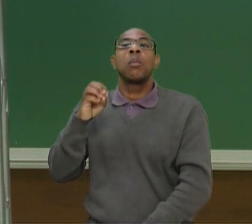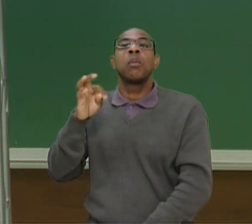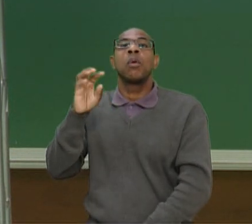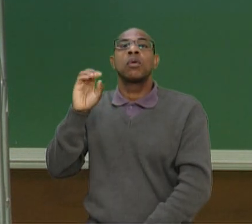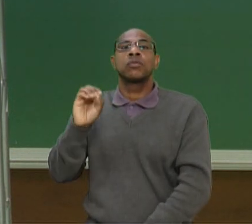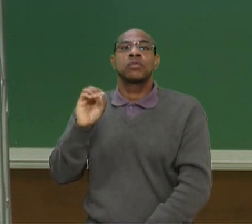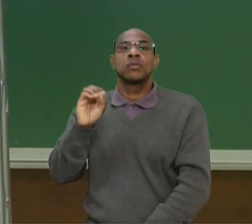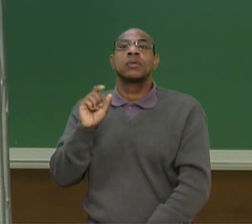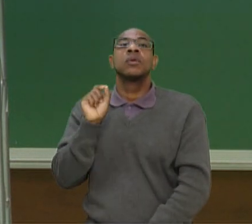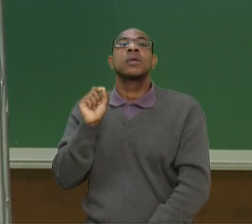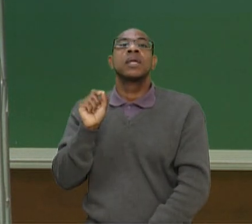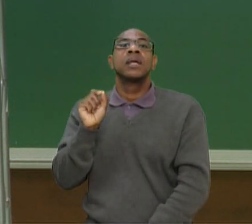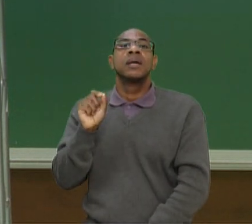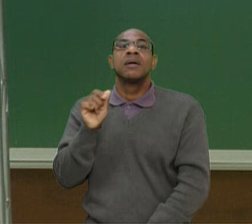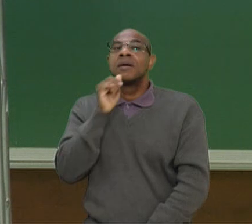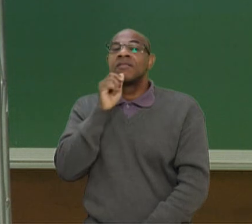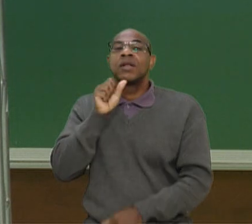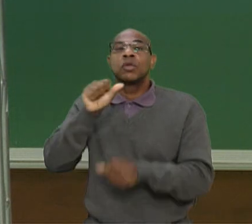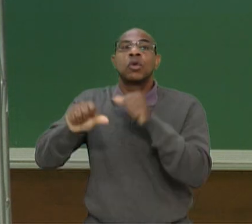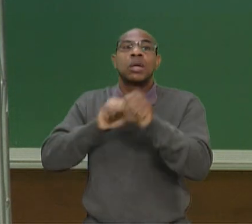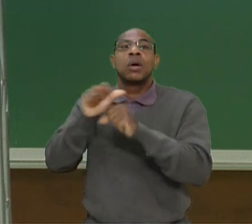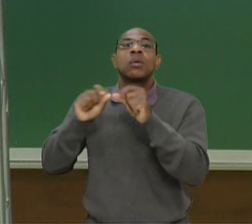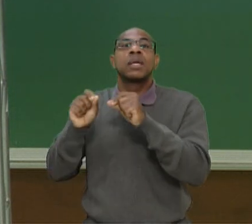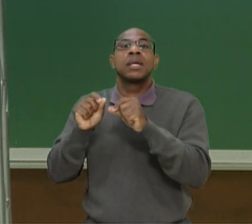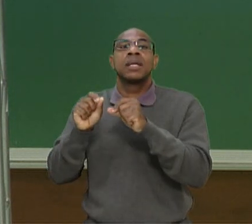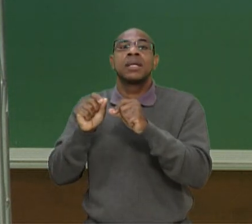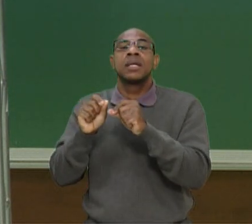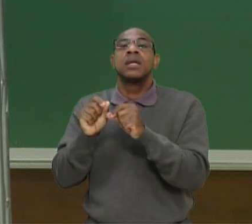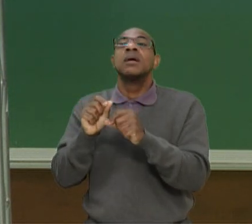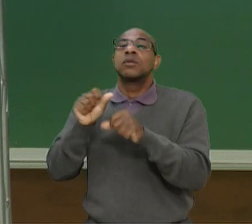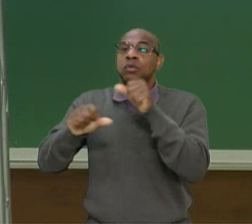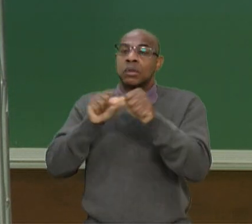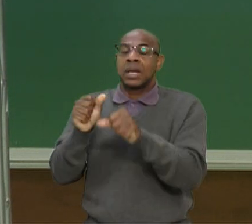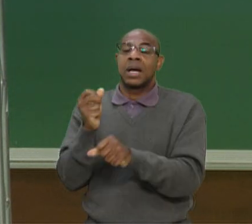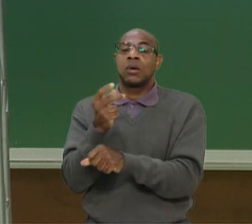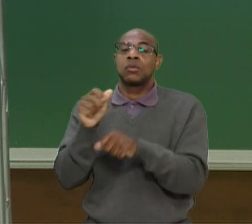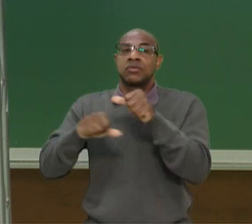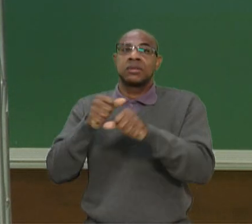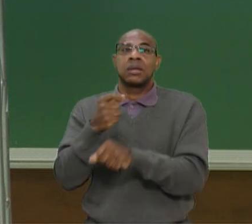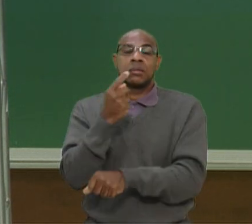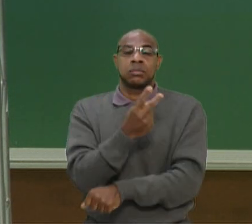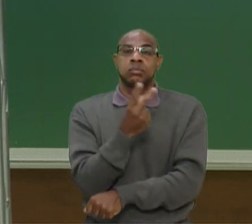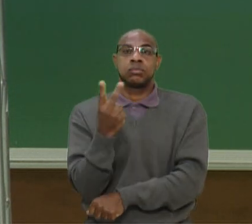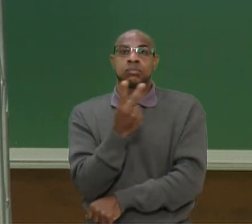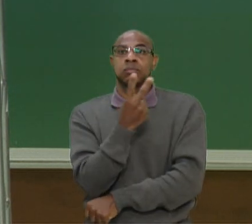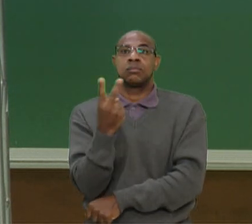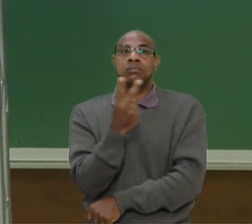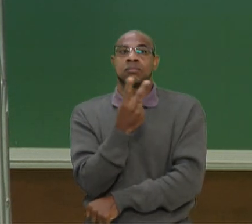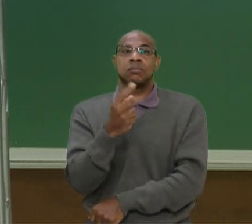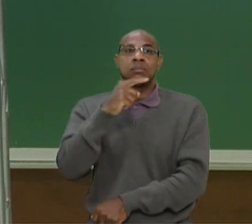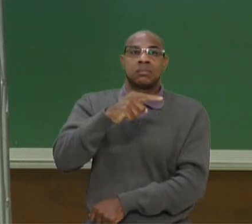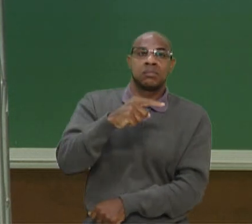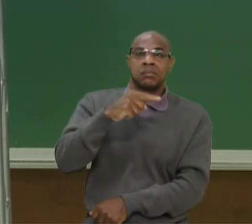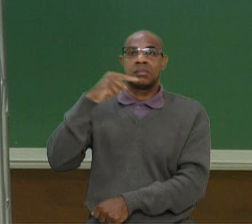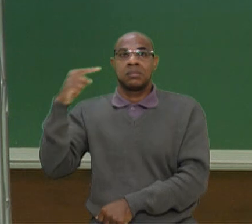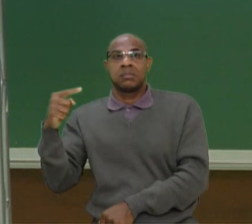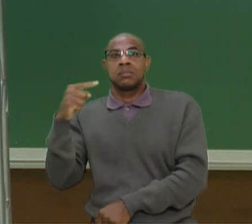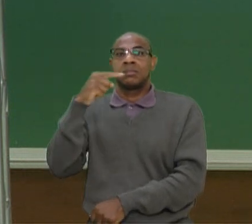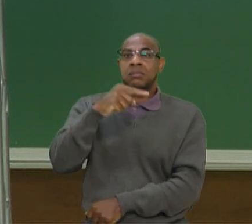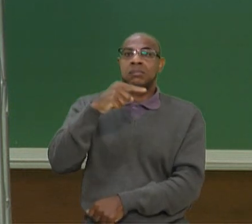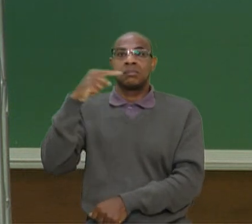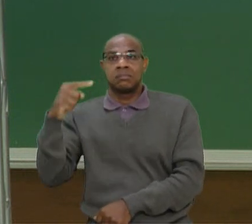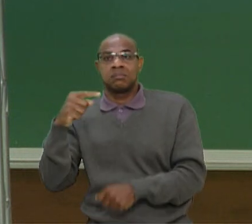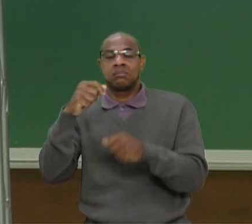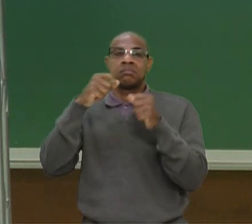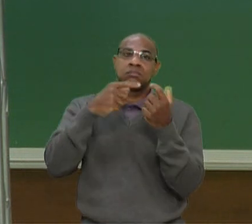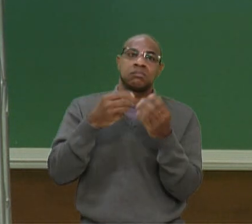do número complexo, nós vamos trocar o sinal das duas partes, da parte real e também da parte imaginária. Então,